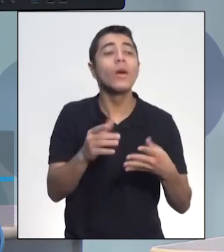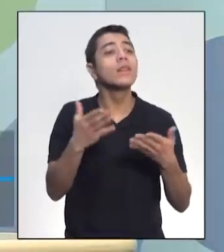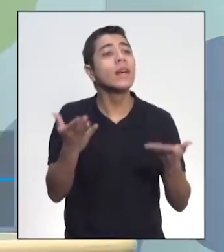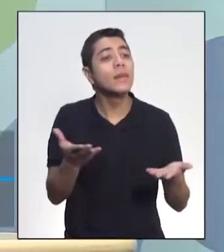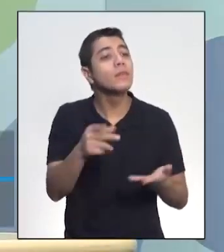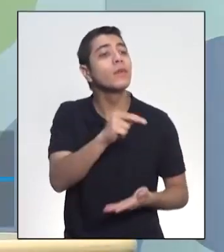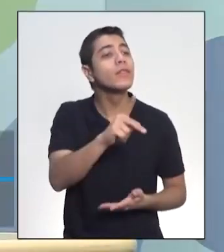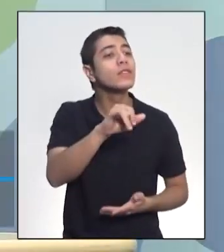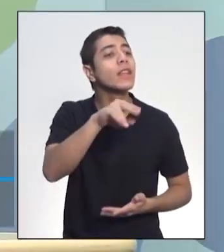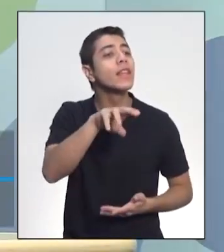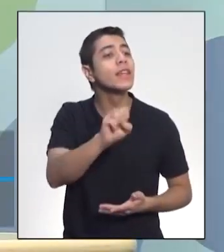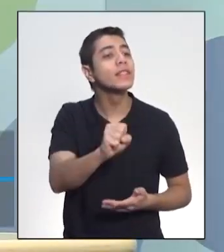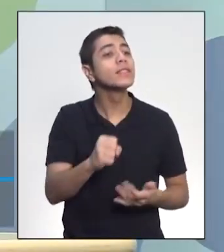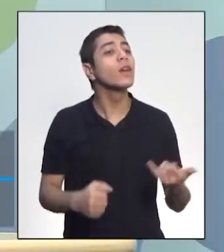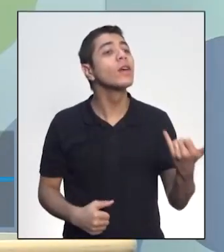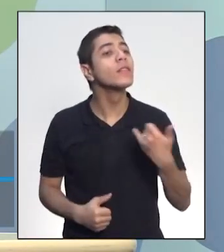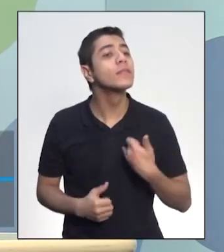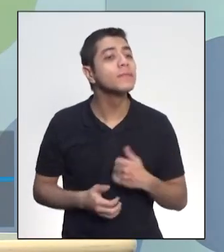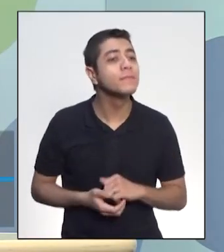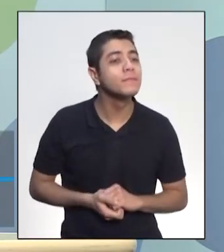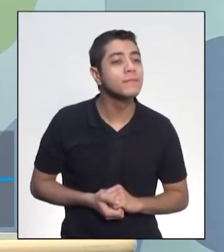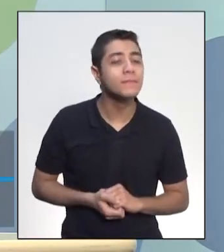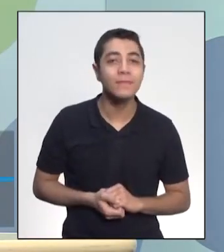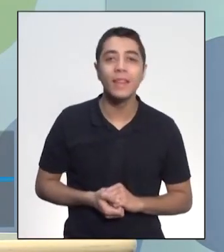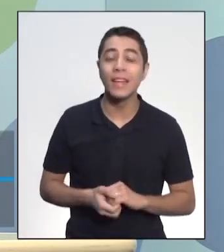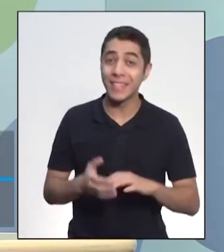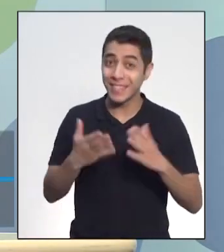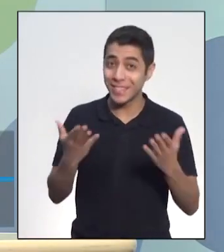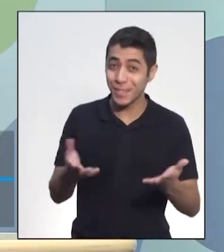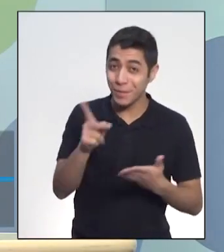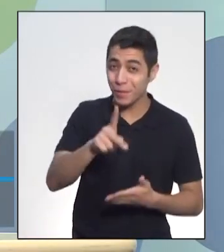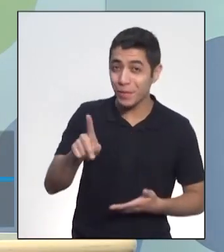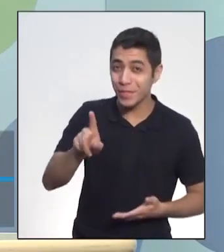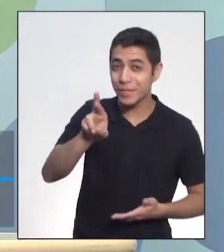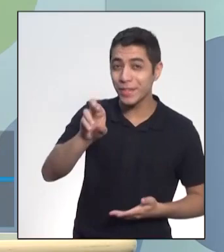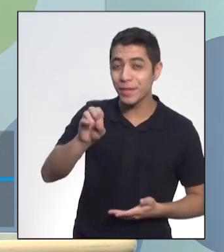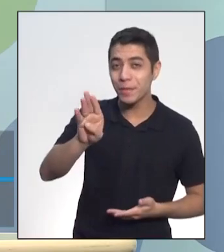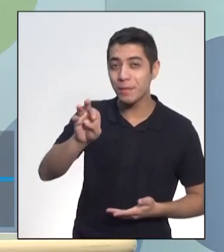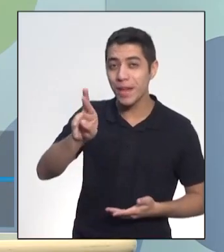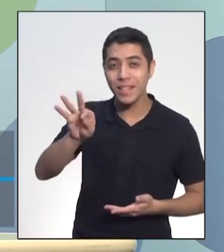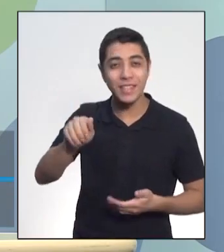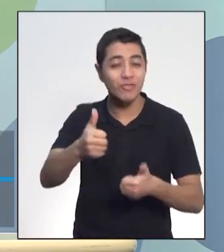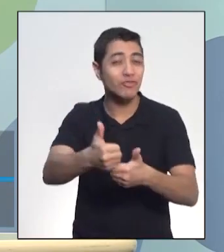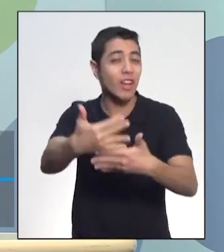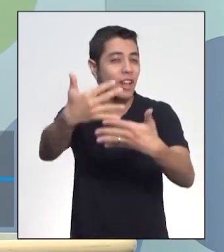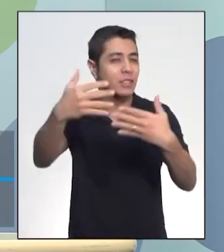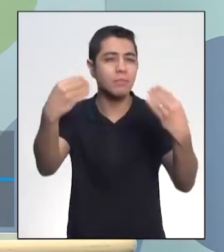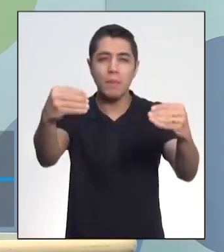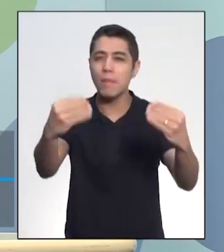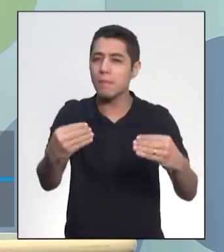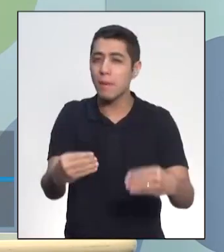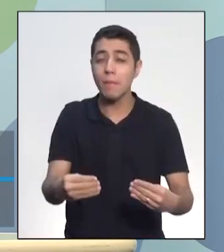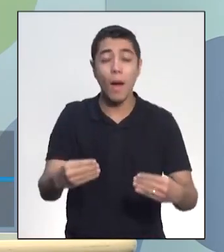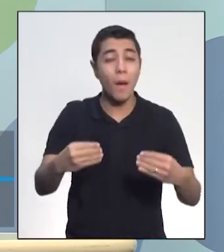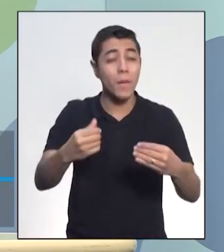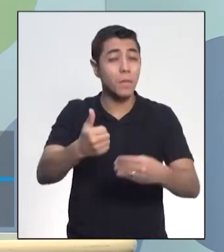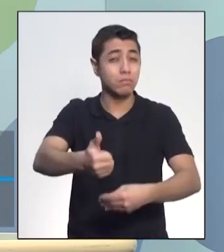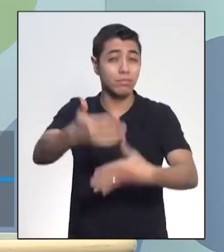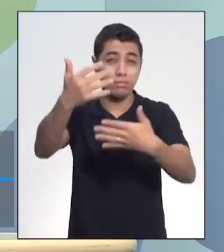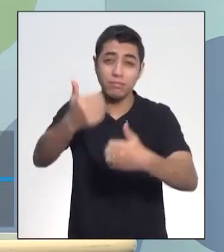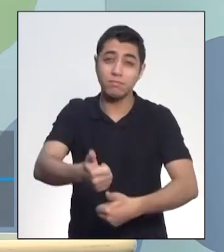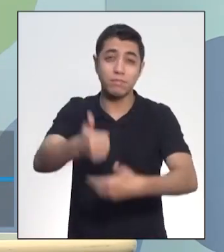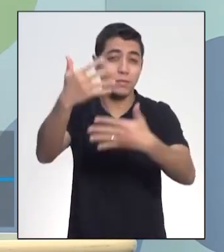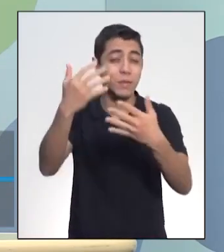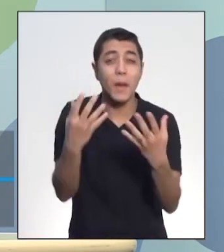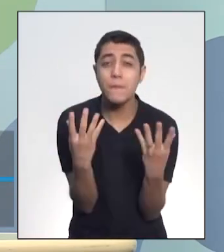favor. Professora Roberta, como sempre, o nosso chat está bombando. Os nossos alunos estão participando muito. A